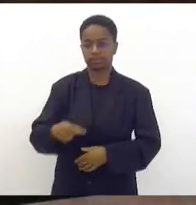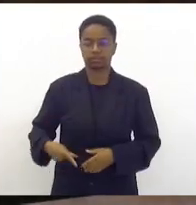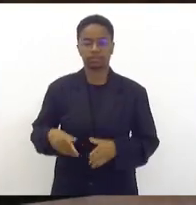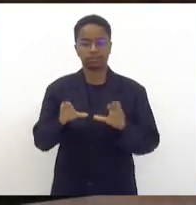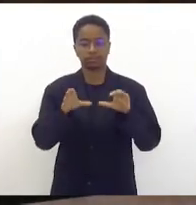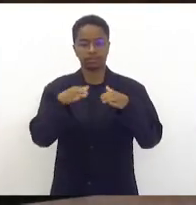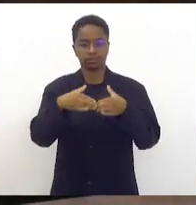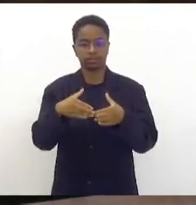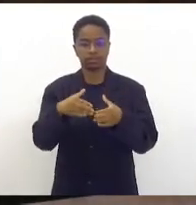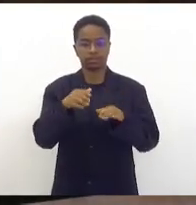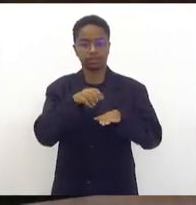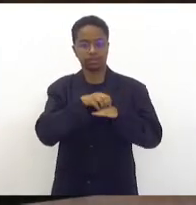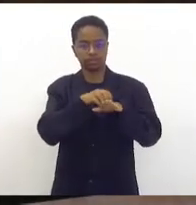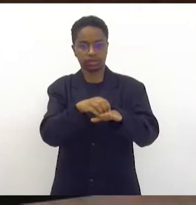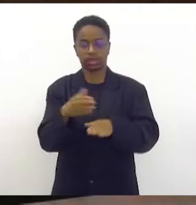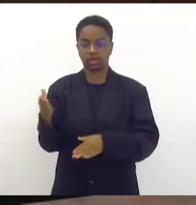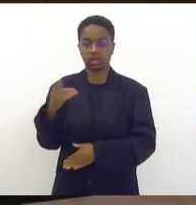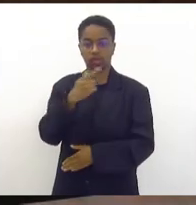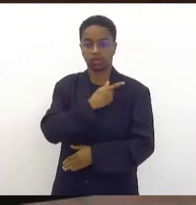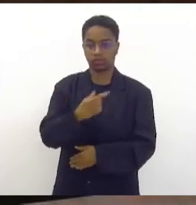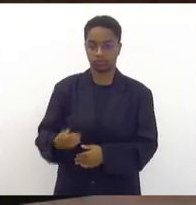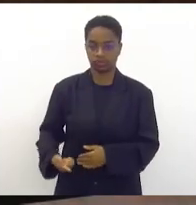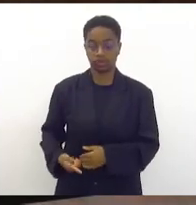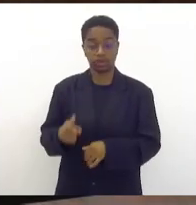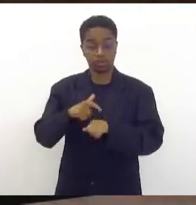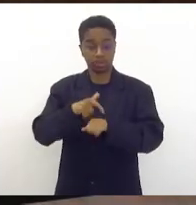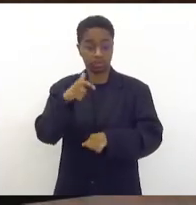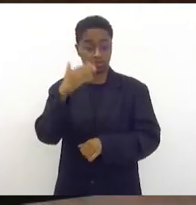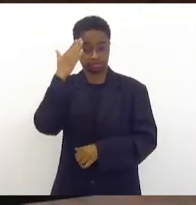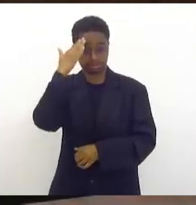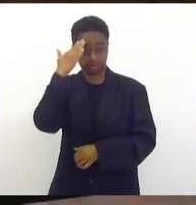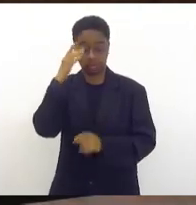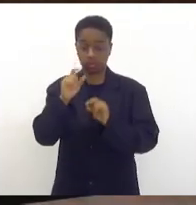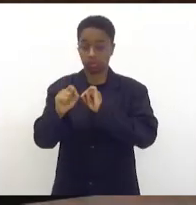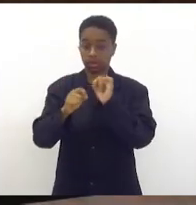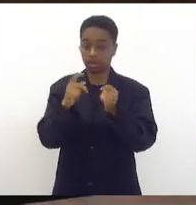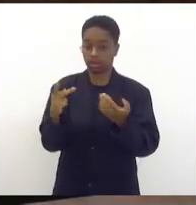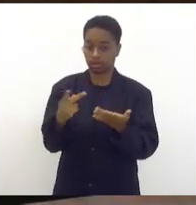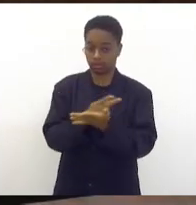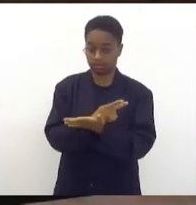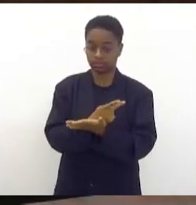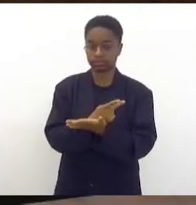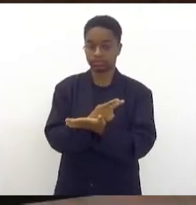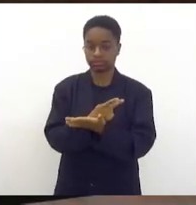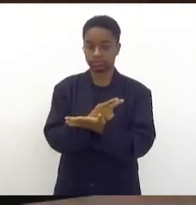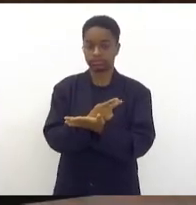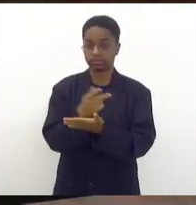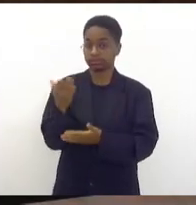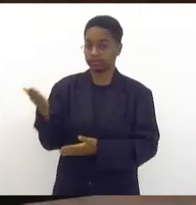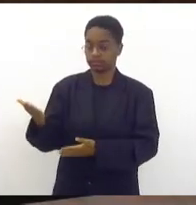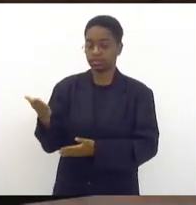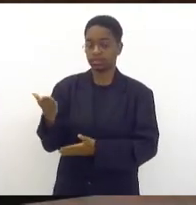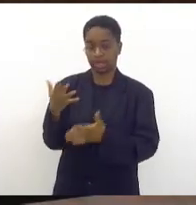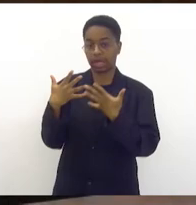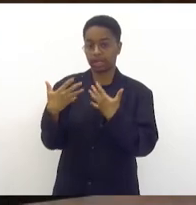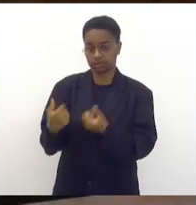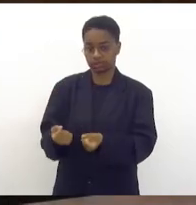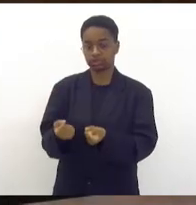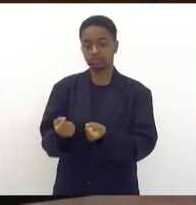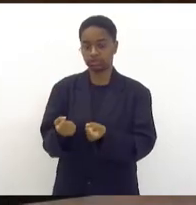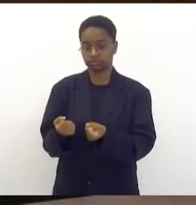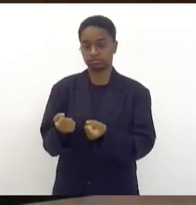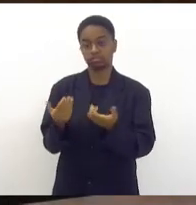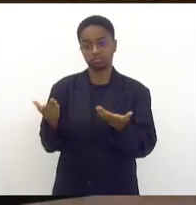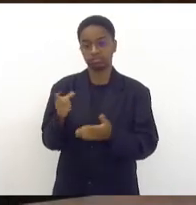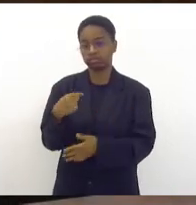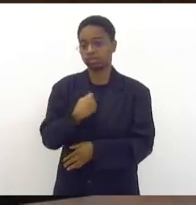de Transporte. Governador, assim que tomou conhecimento do que estava acontecendo, o governador abraçou a causa. Nós não